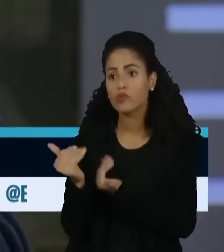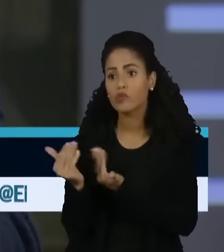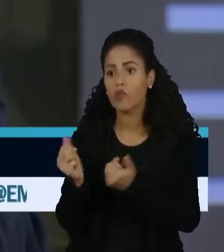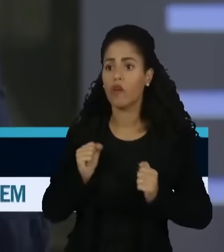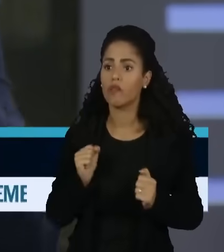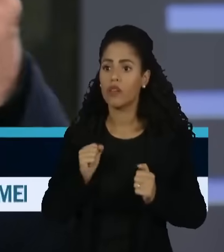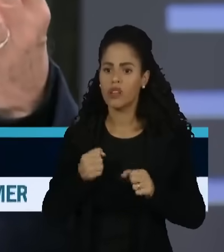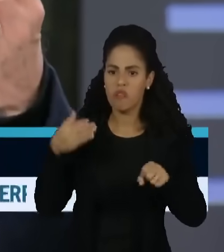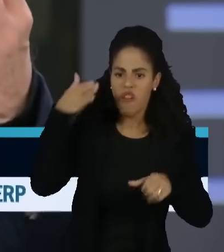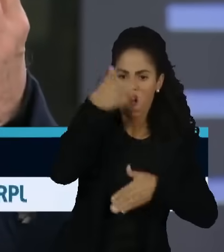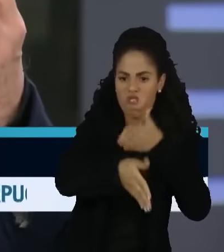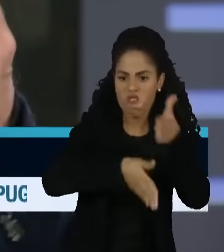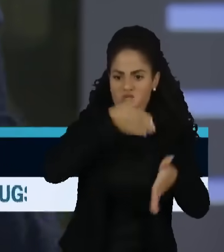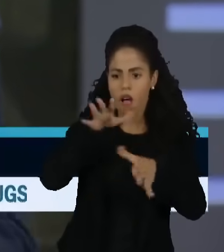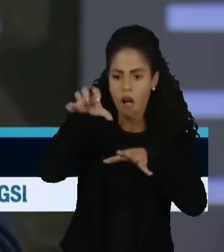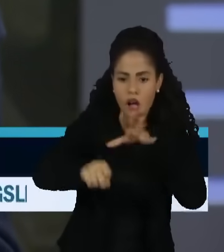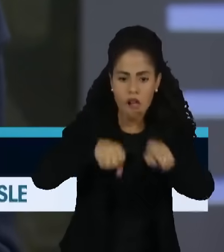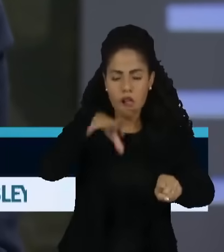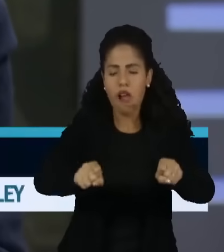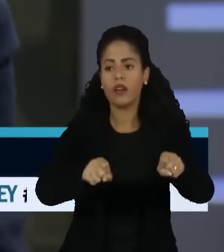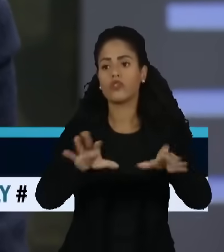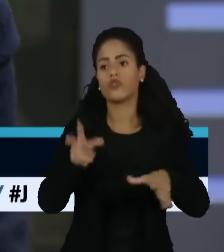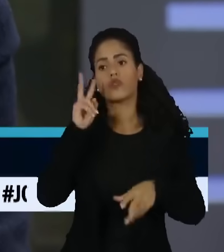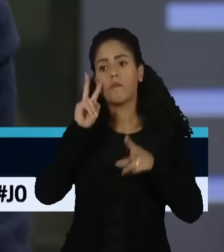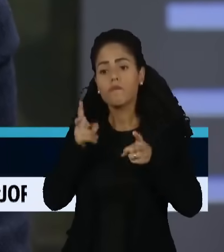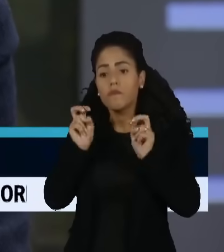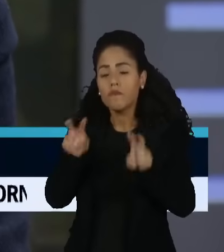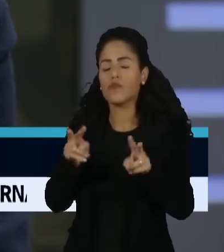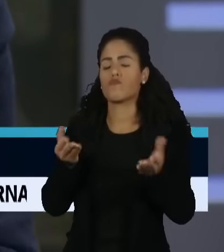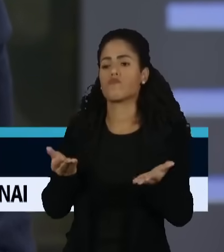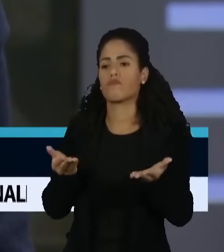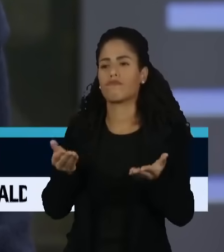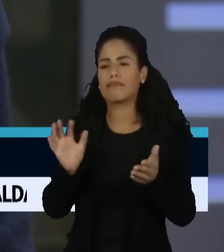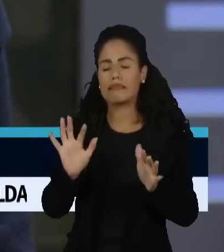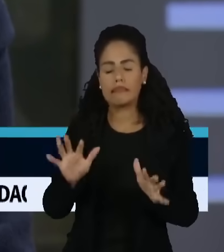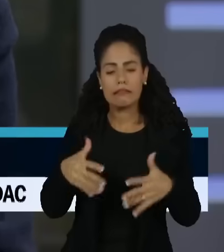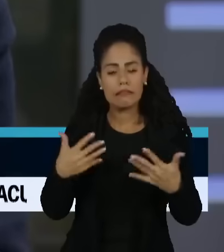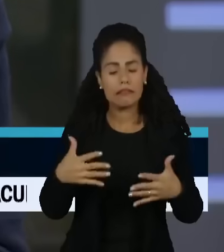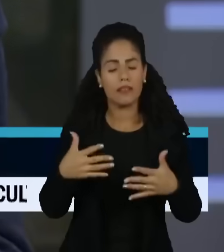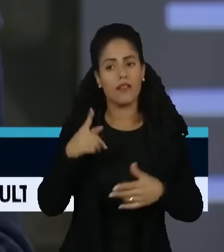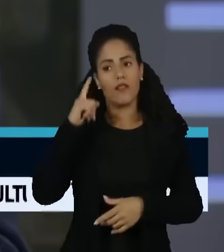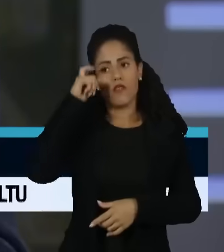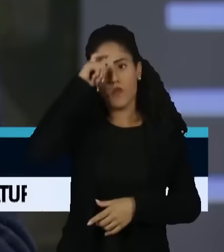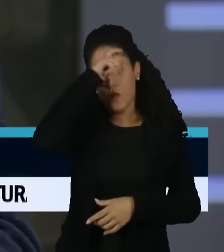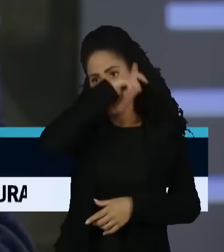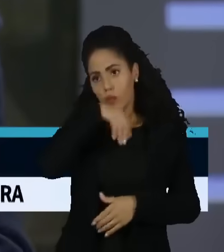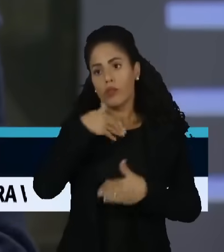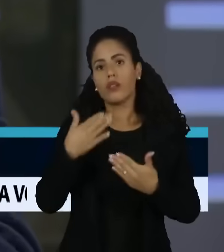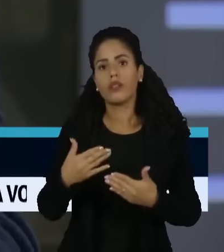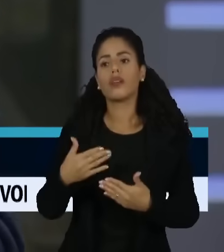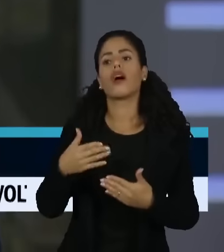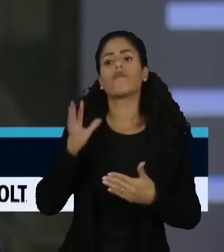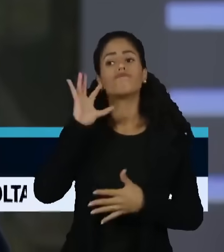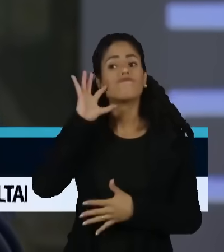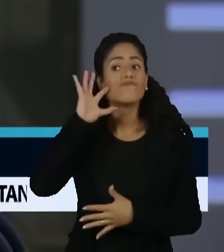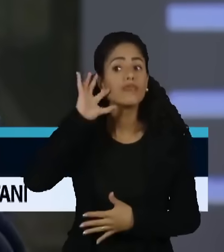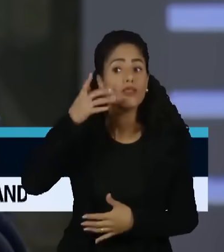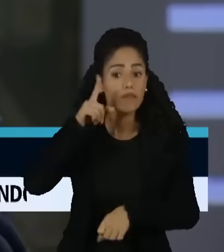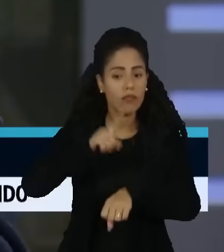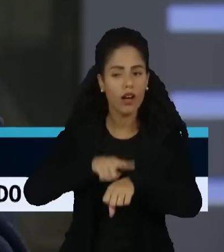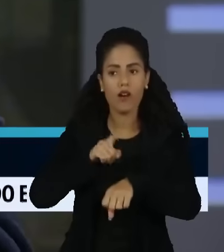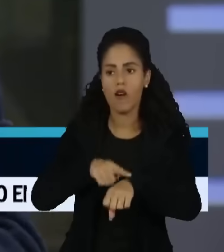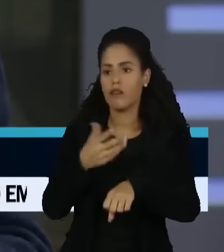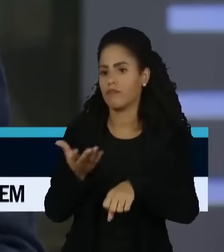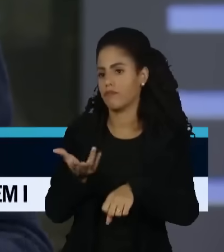invadindo casas, todas as cenas que nós já assistimos. Então, vai criar-se um impasse, eu acho que vai ser de difícil solução. A ONU seria